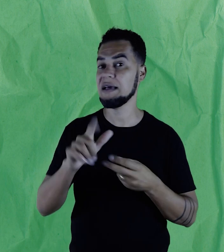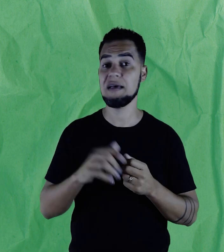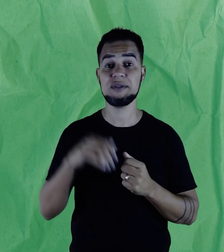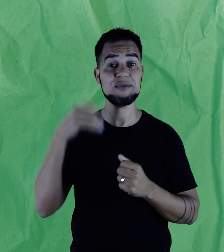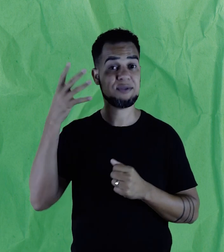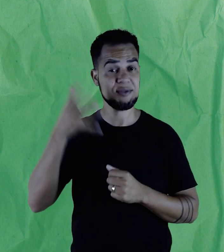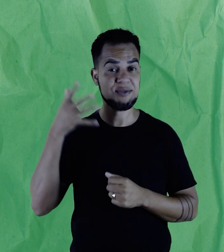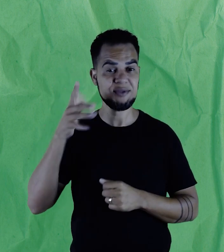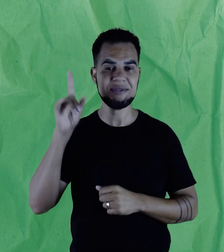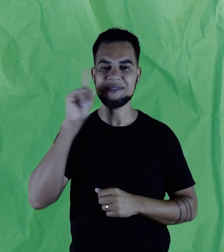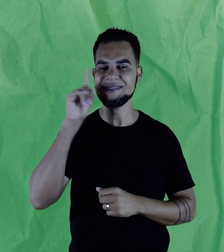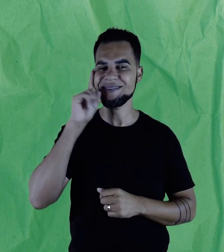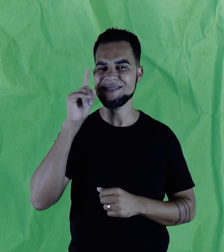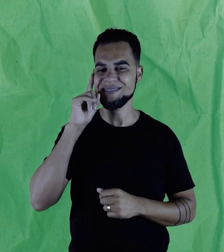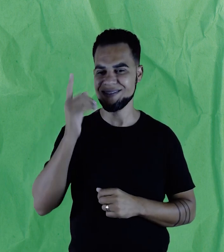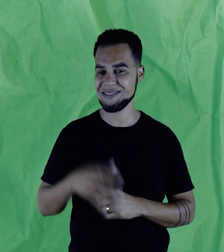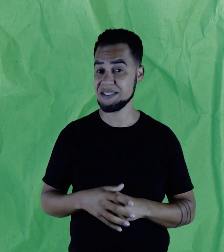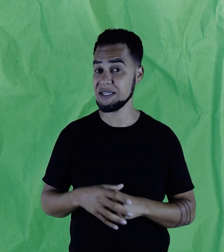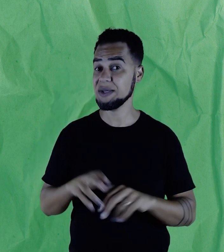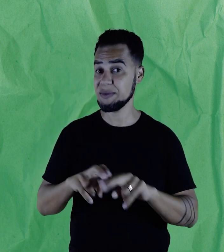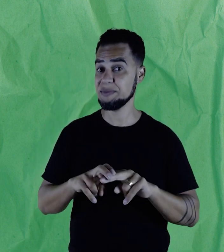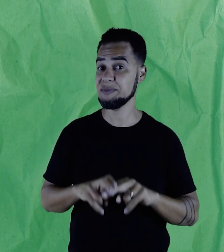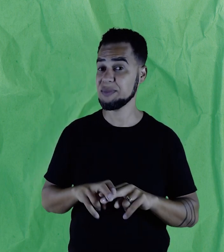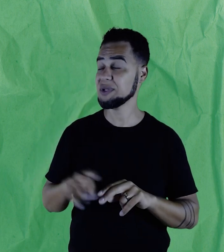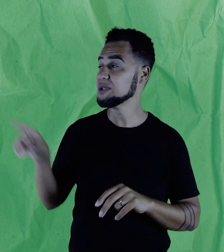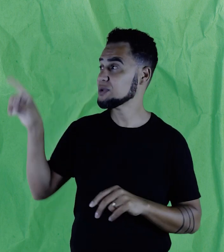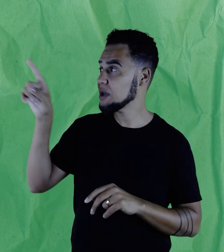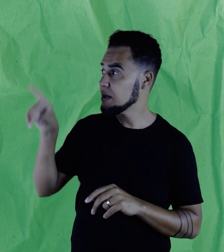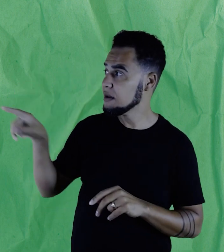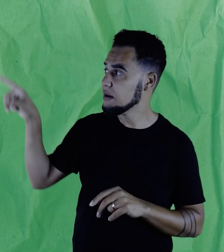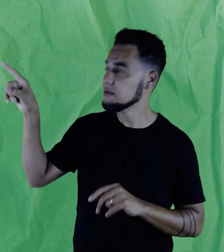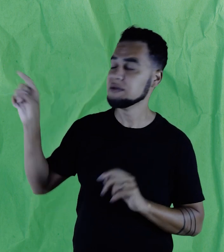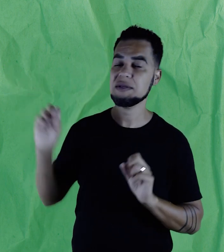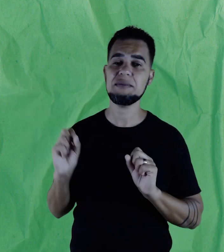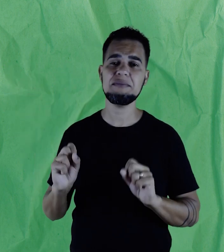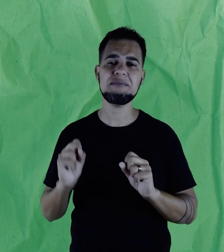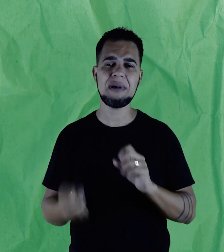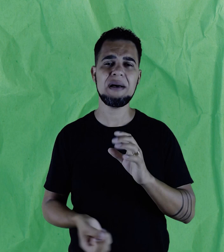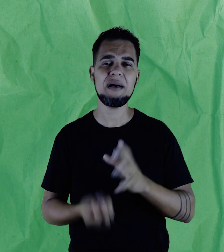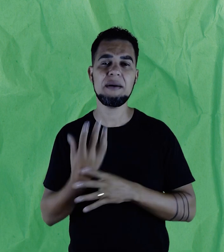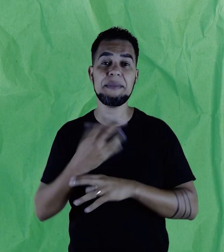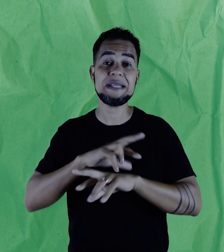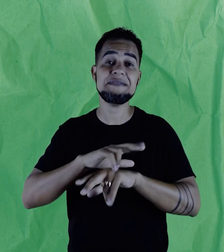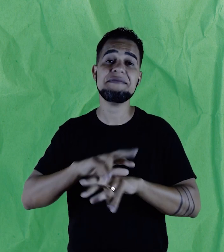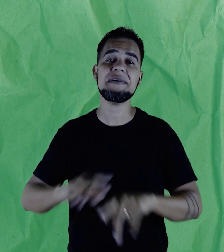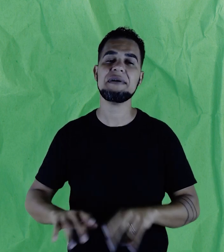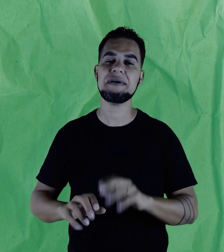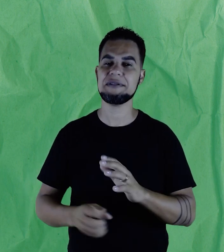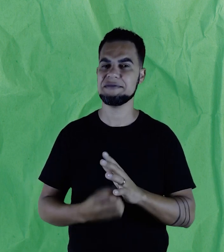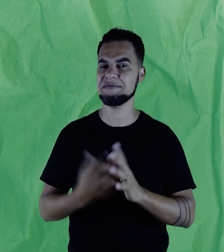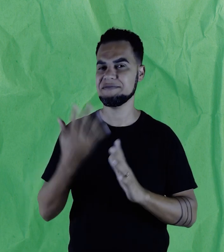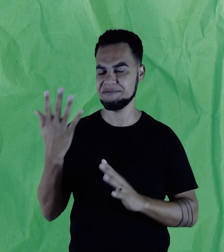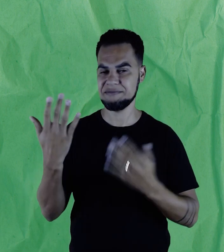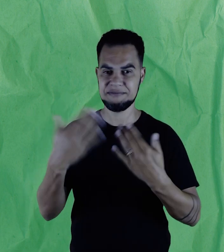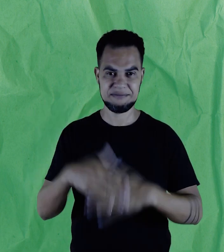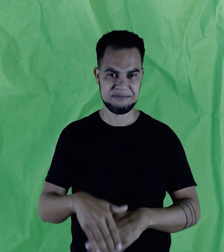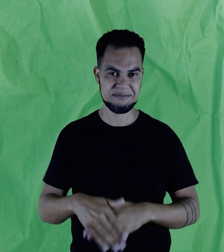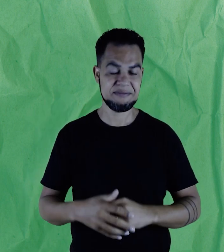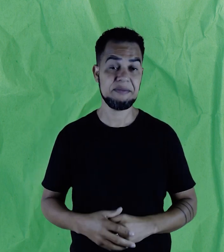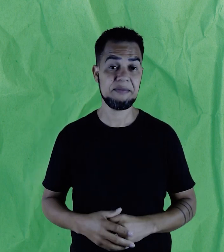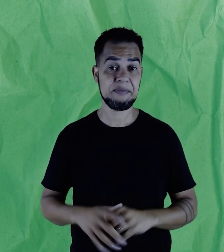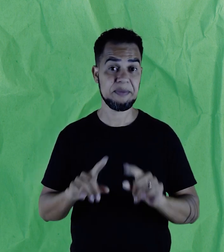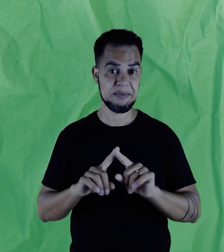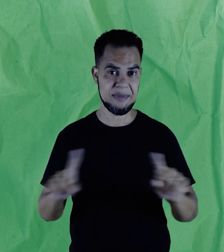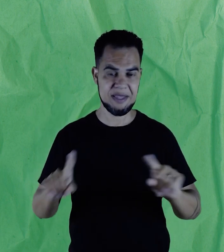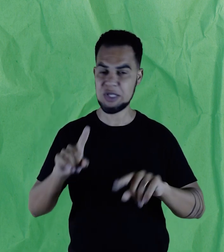nosso dia a dia, portanto, estão propensas a aparecerem assim aos montes em provas, tá? Porém,